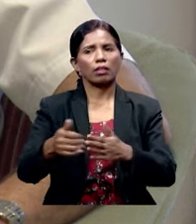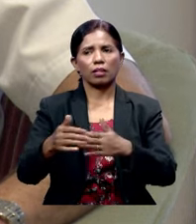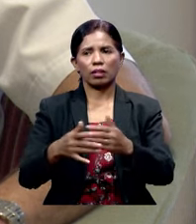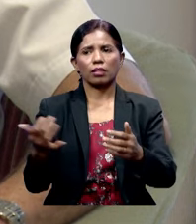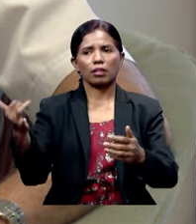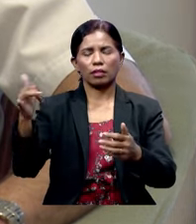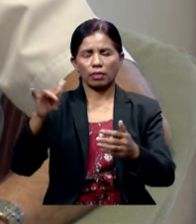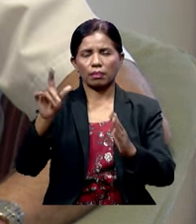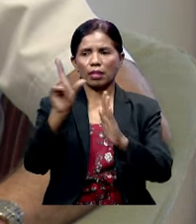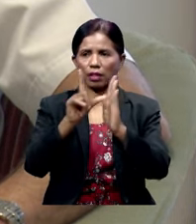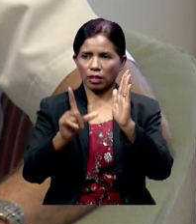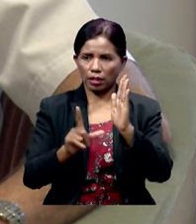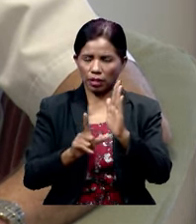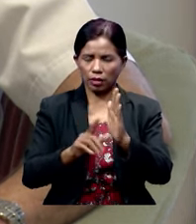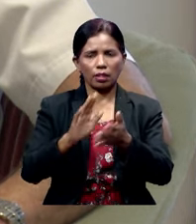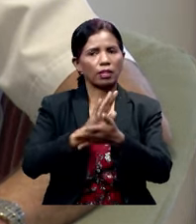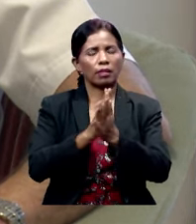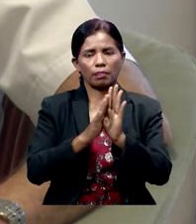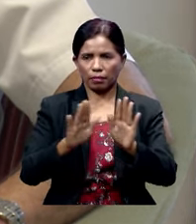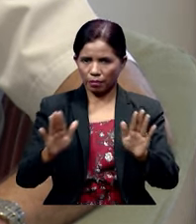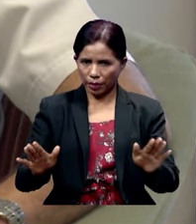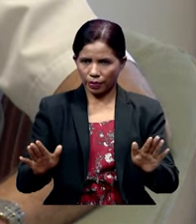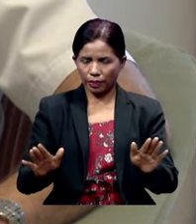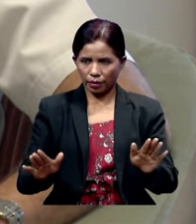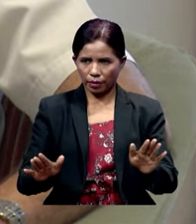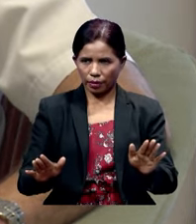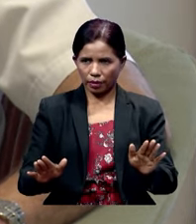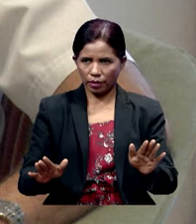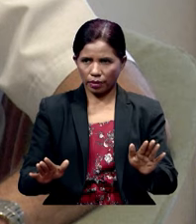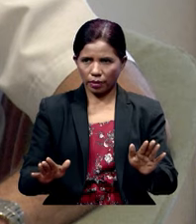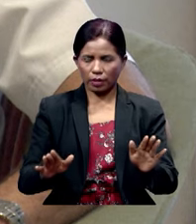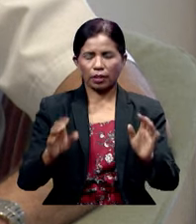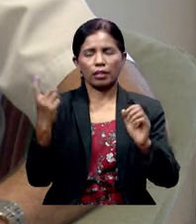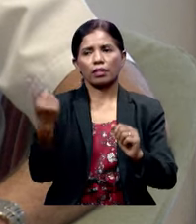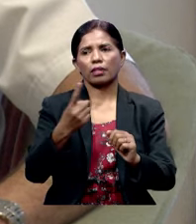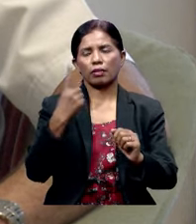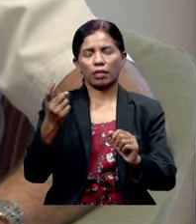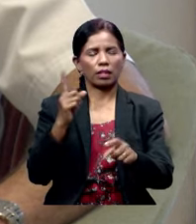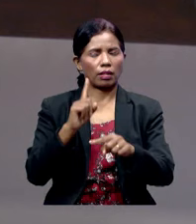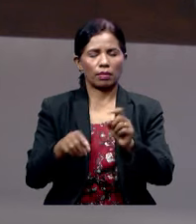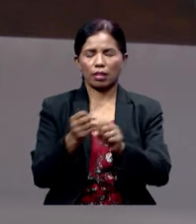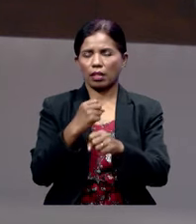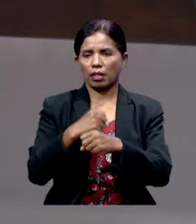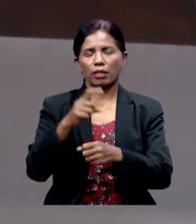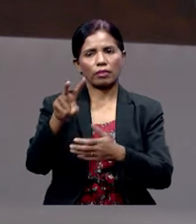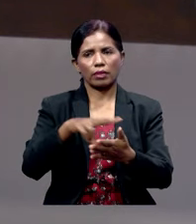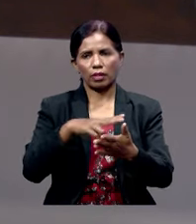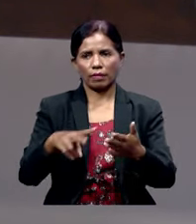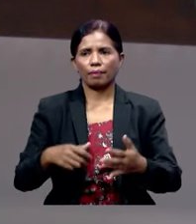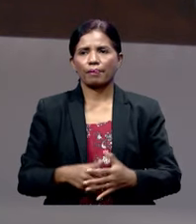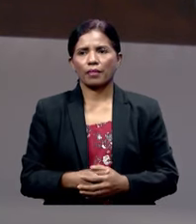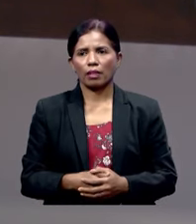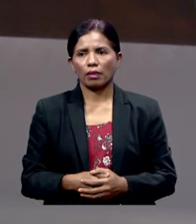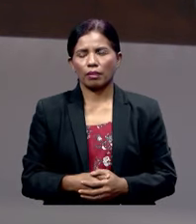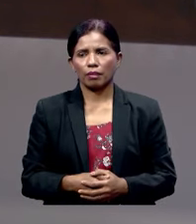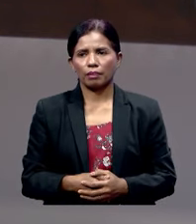lei conforme a paz e deixar para sempre a violência B senhor eh notamos